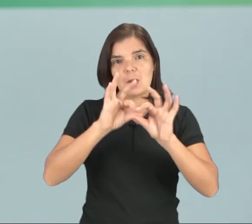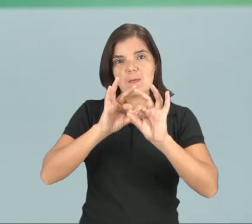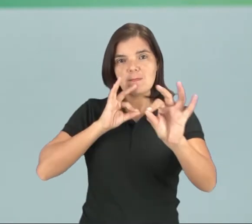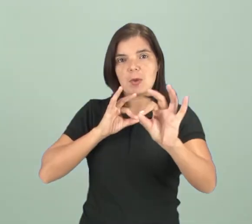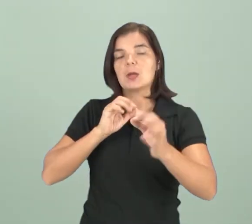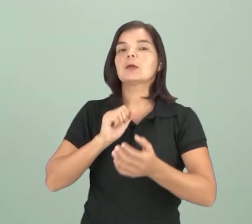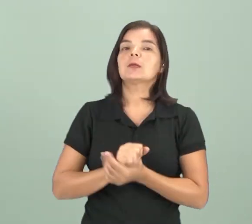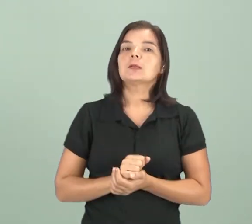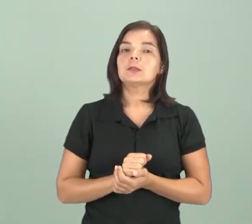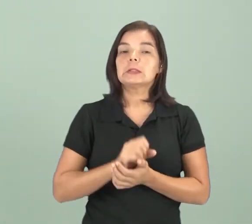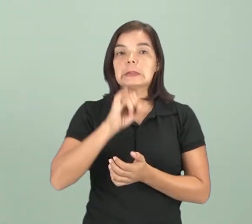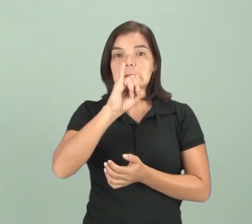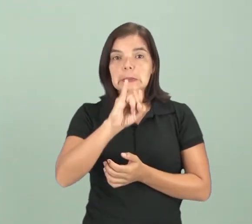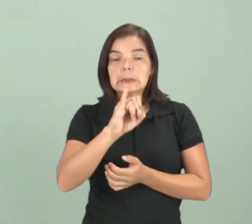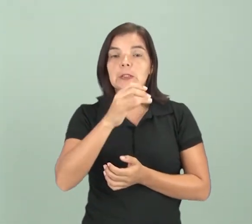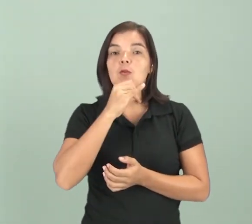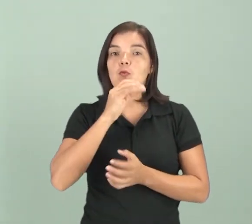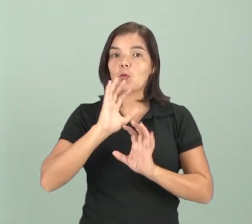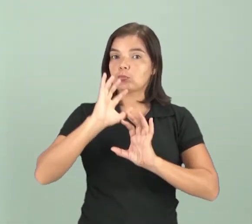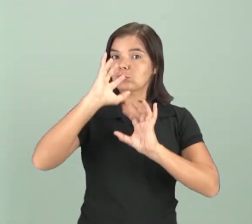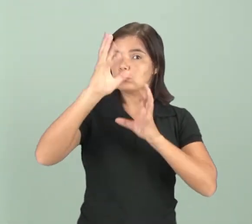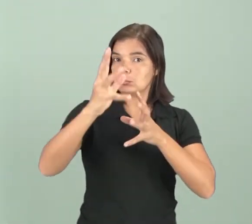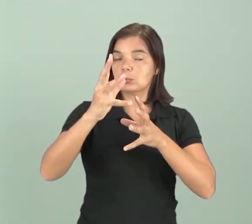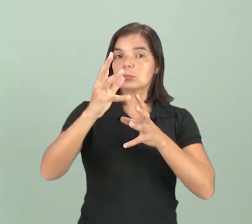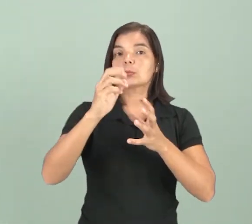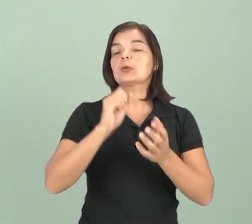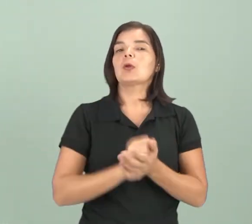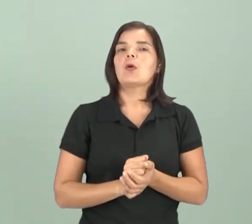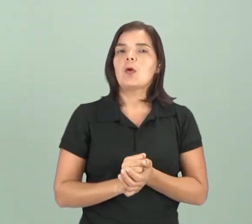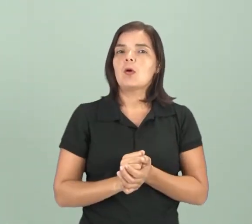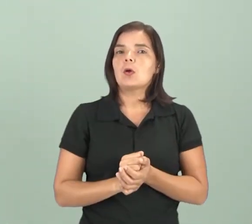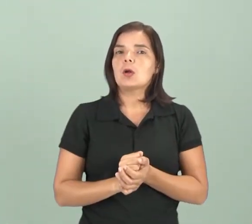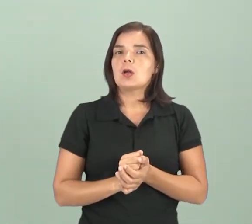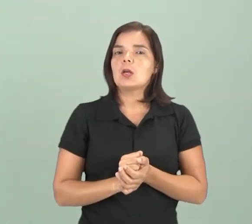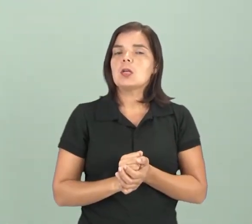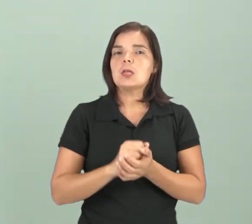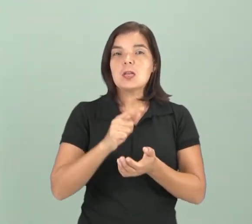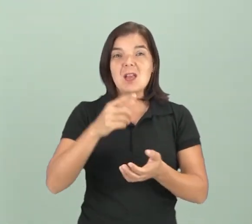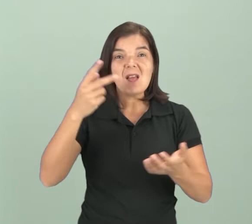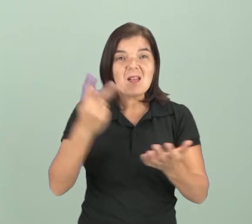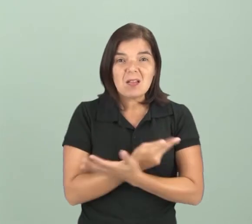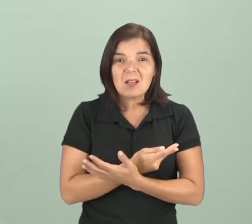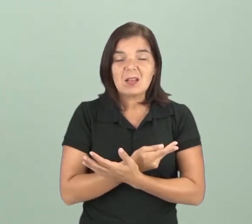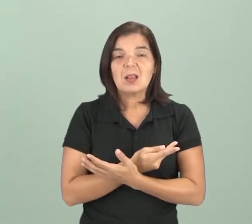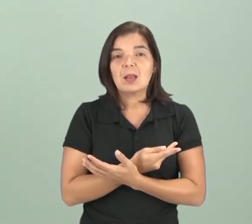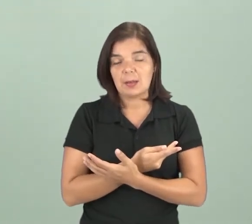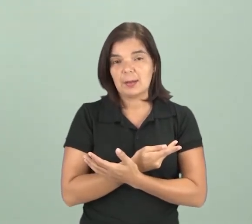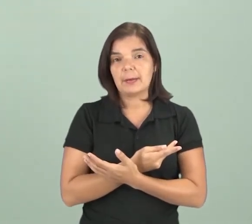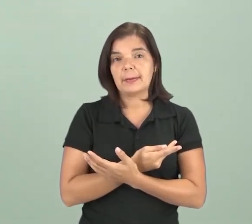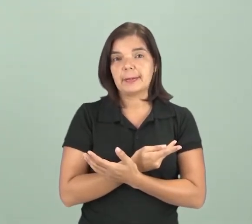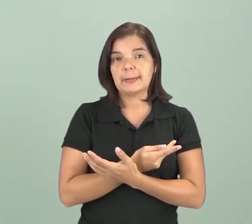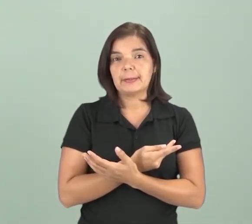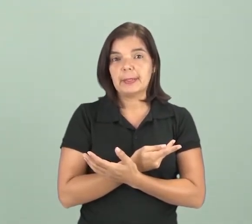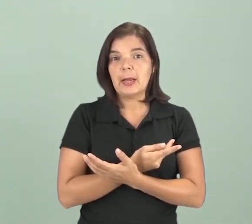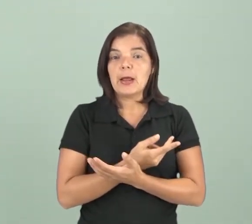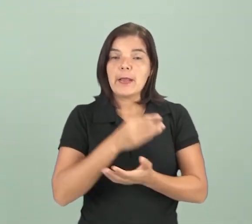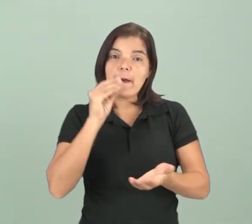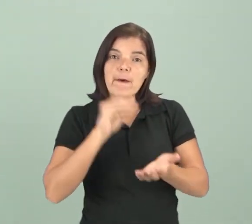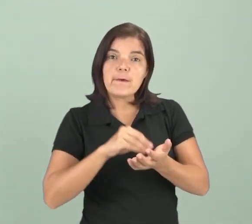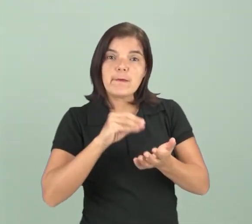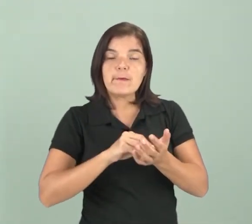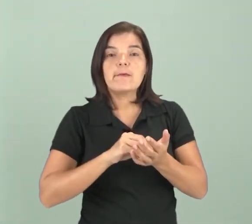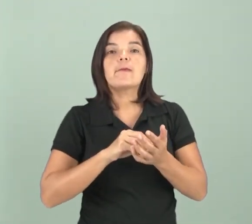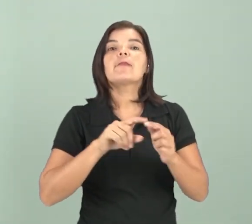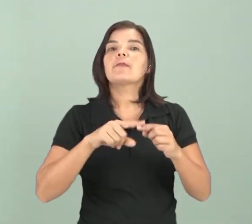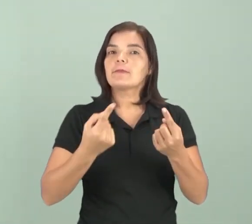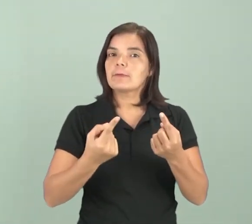né? Se acaso o jogador ia arremessar, fazer o arremesso, e quando ele erra, ele recebeu a falta, ele